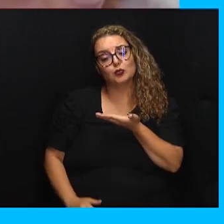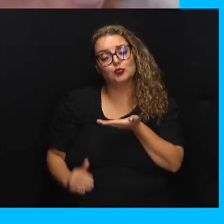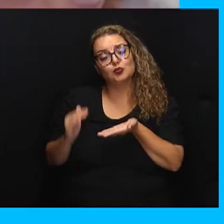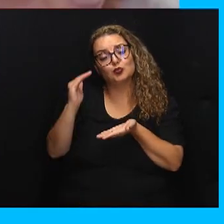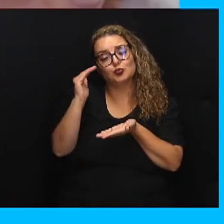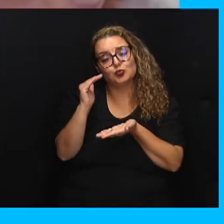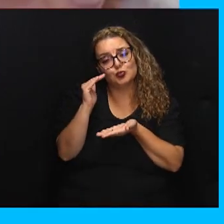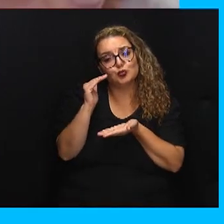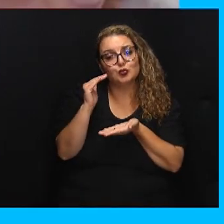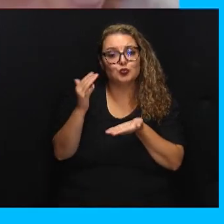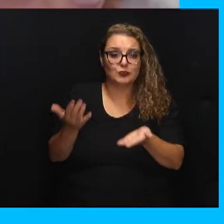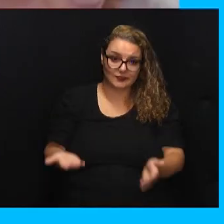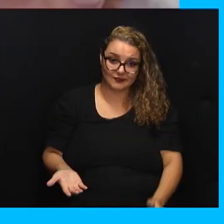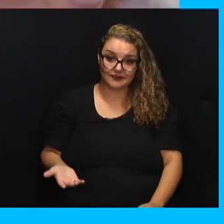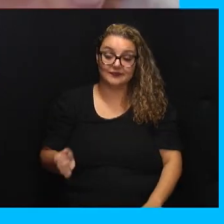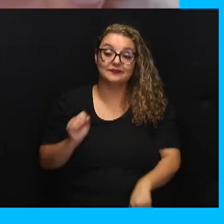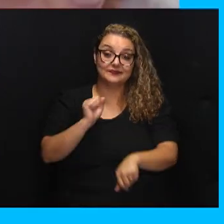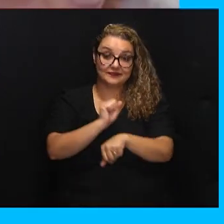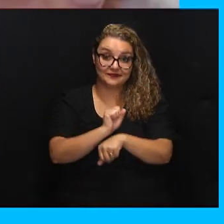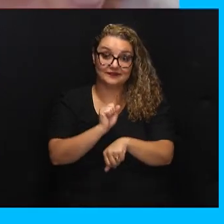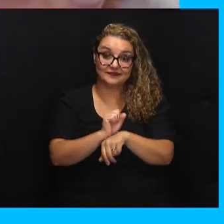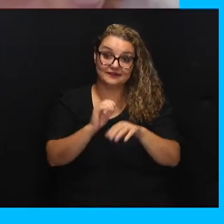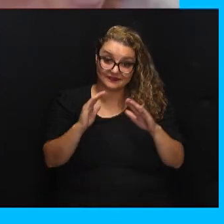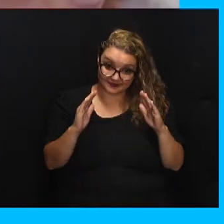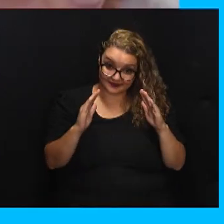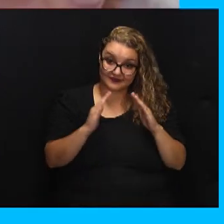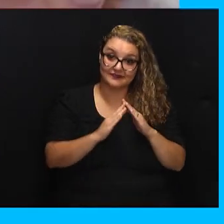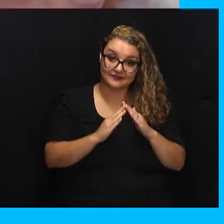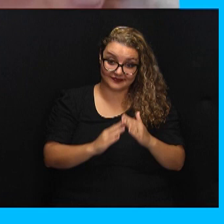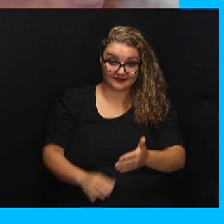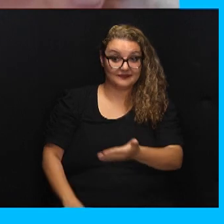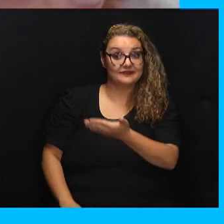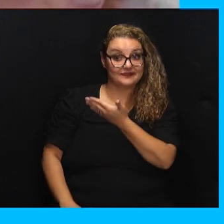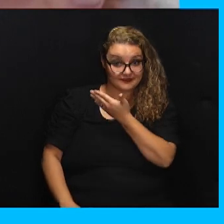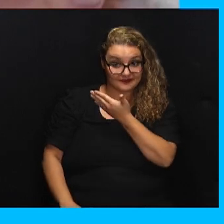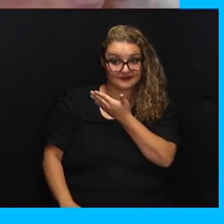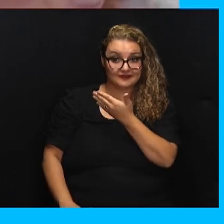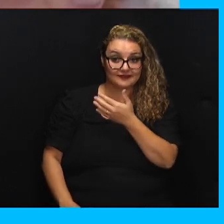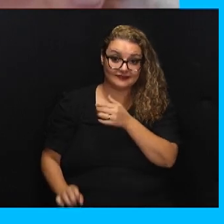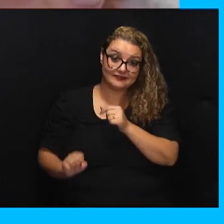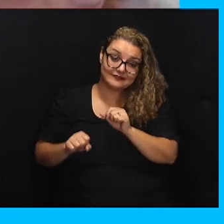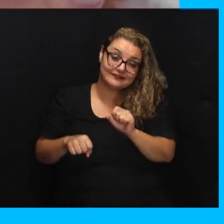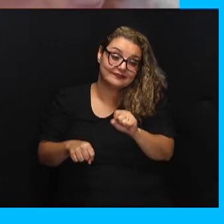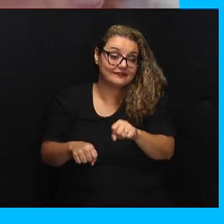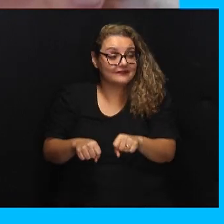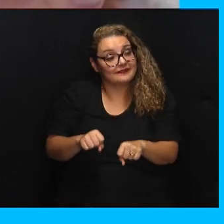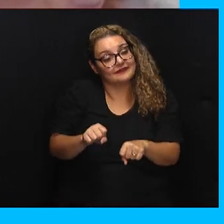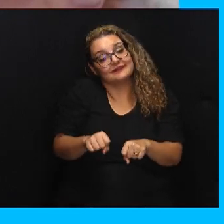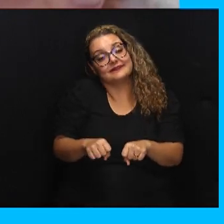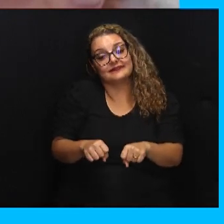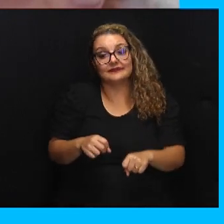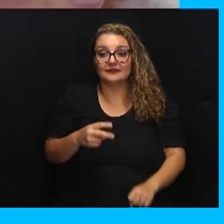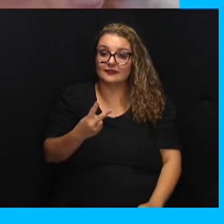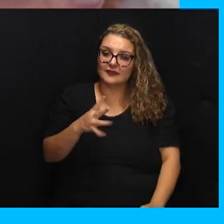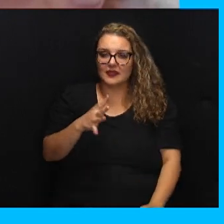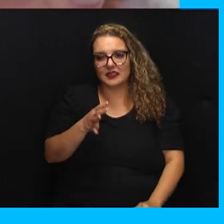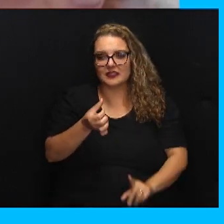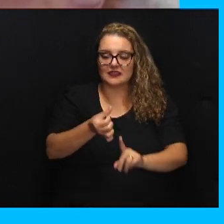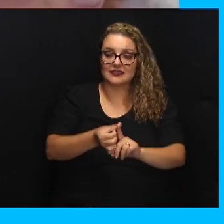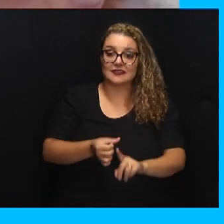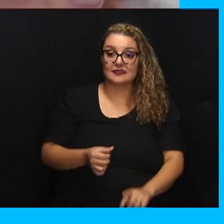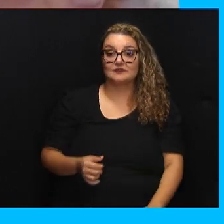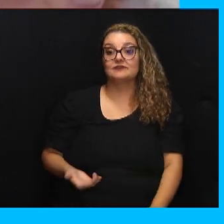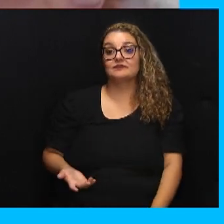linda filhotinha à espera de um lar. Essa cachorrinha toda meiga tem entre 2 e 6 meses e